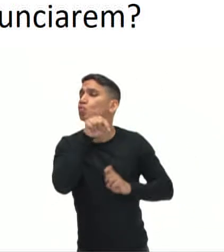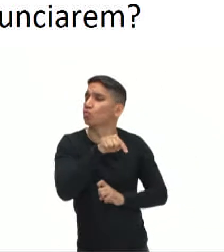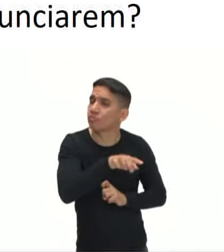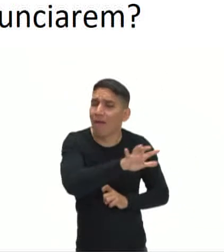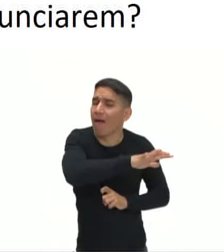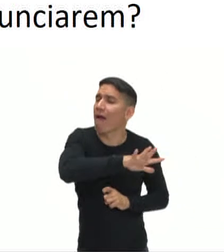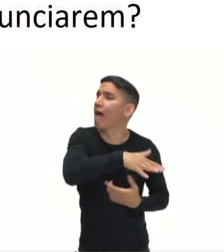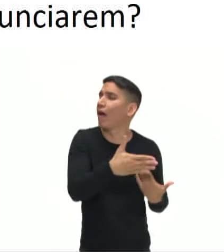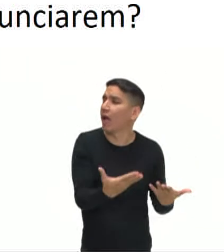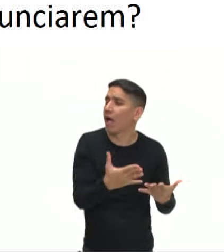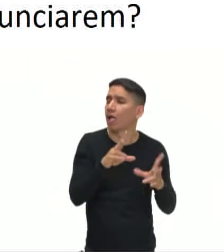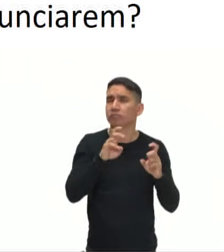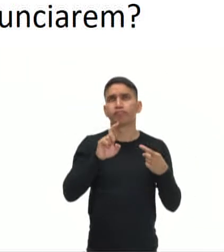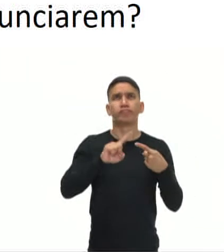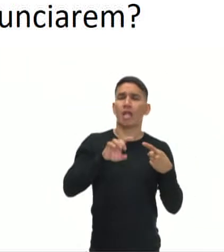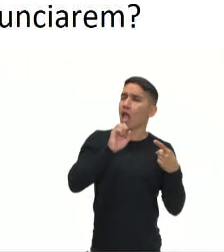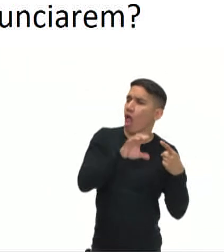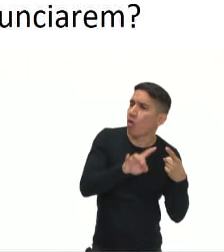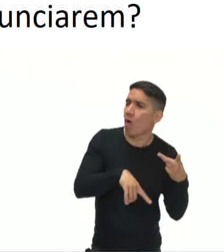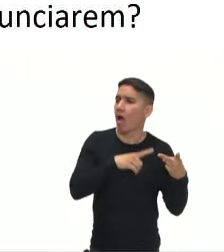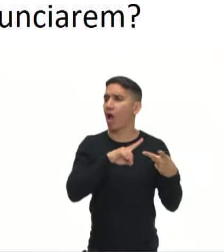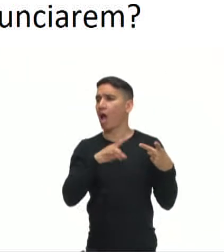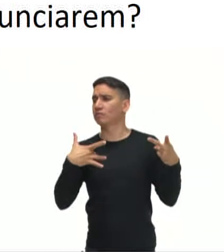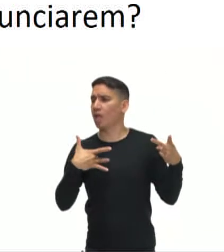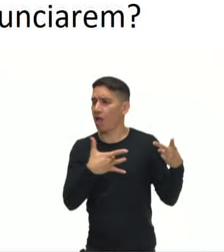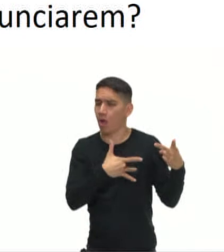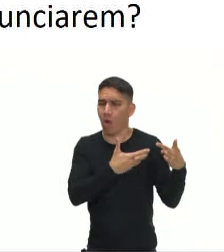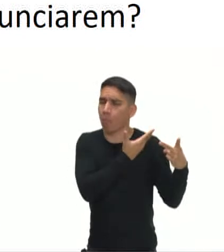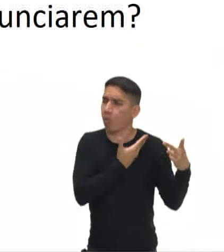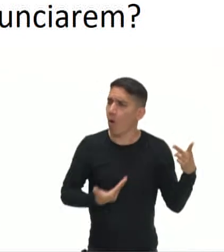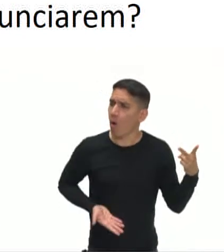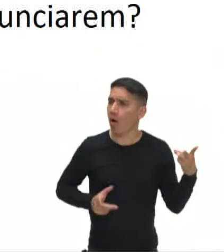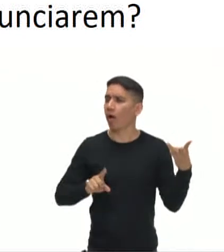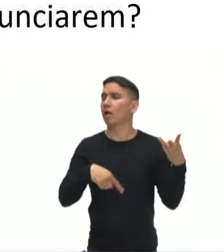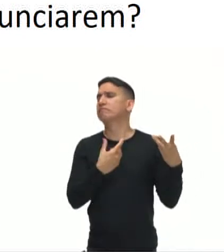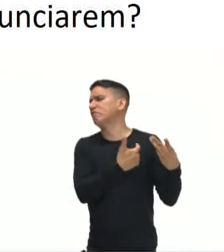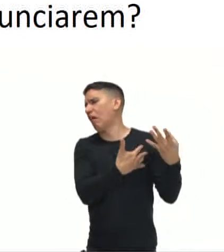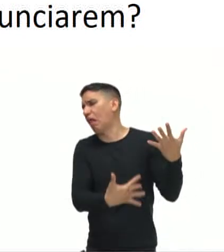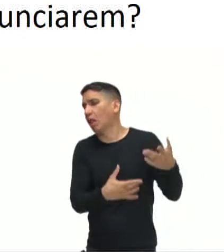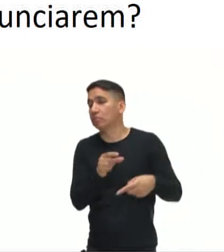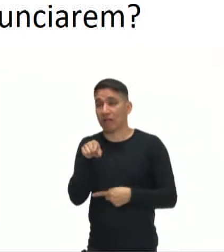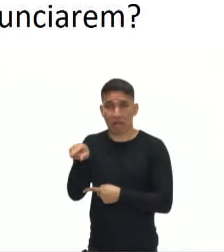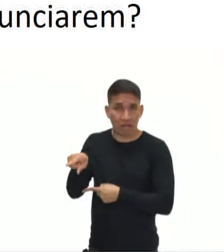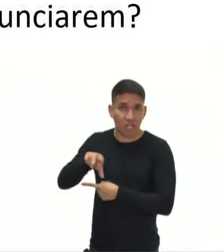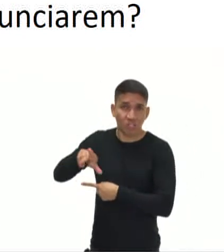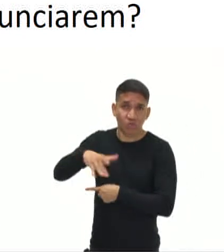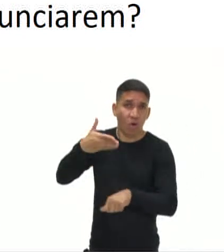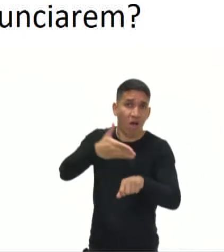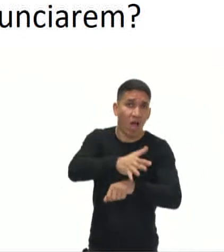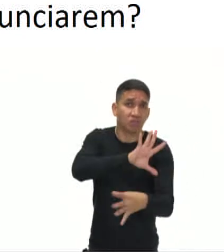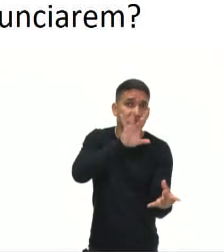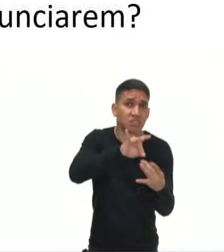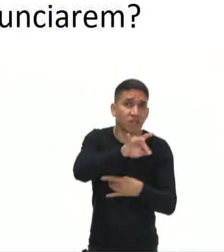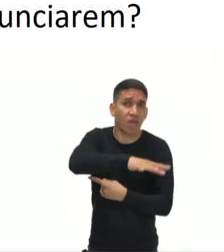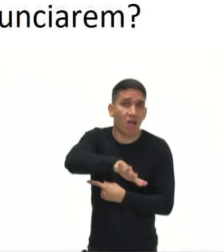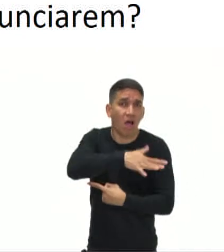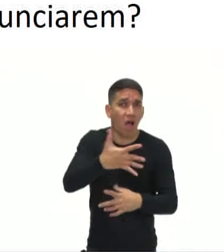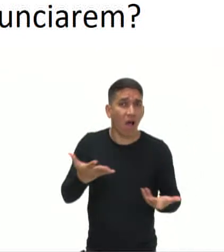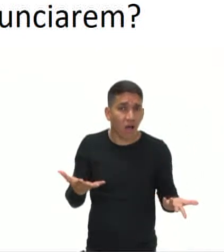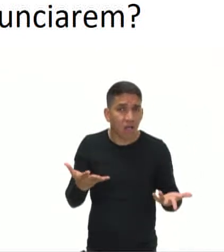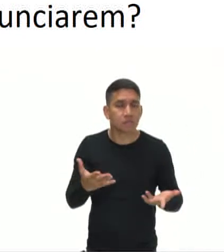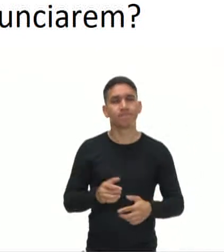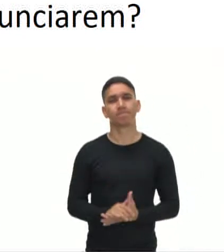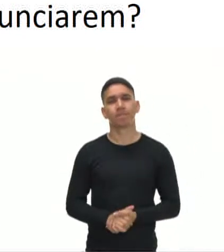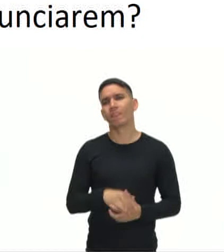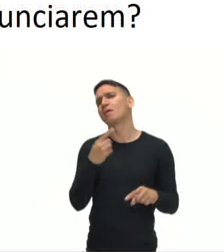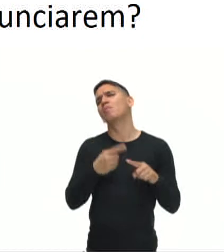e questões sobre educação, saúde pública, etc., mesmo quando estão longe de ser especialistas no assunto. Por